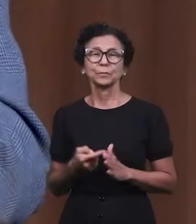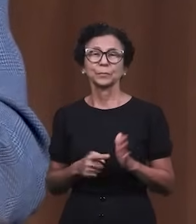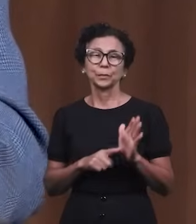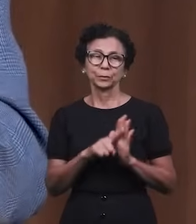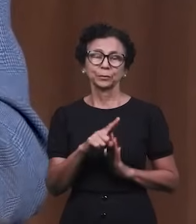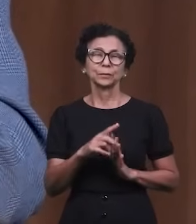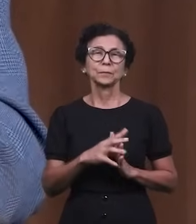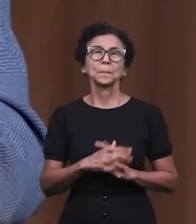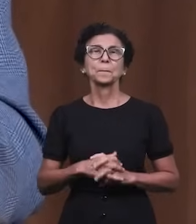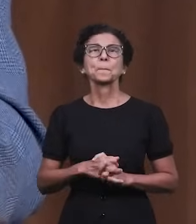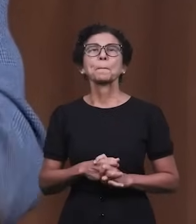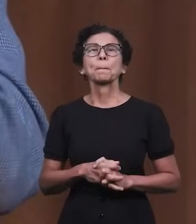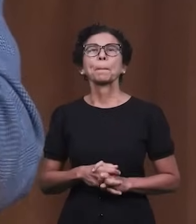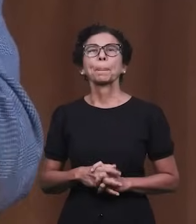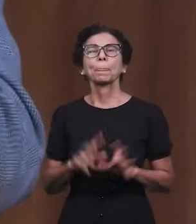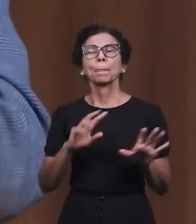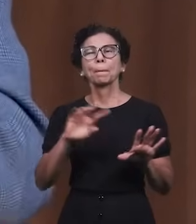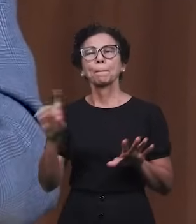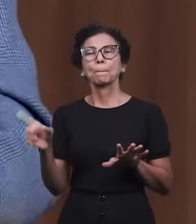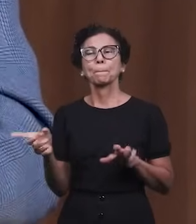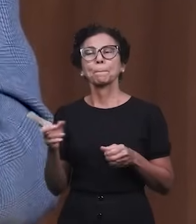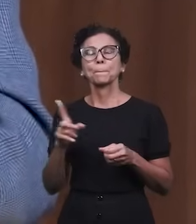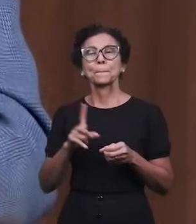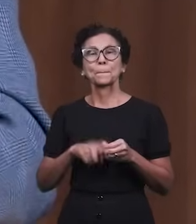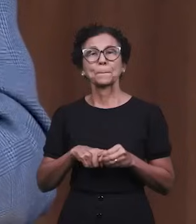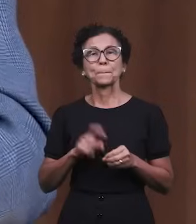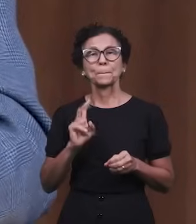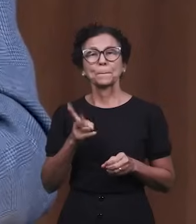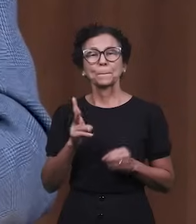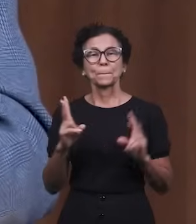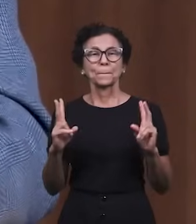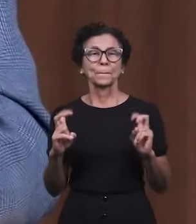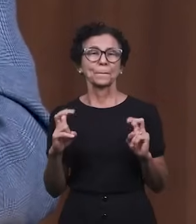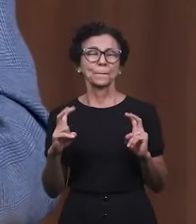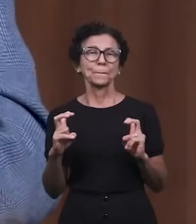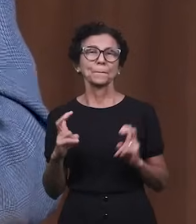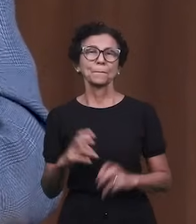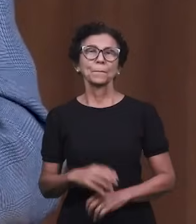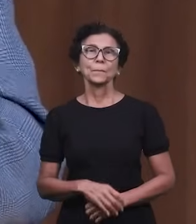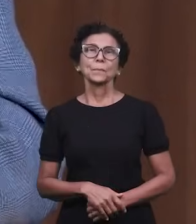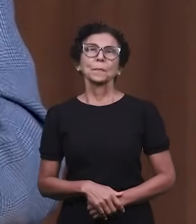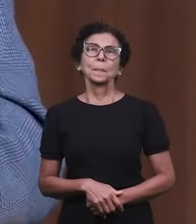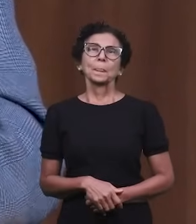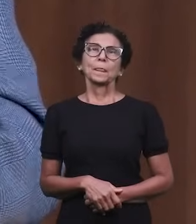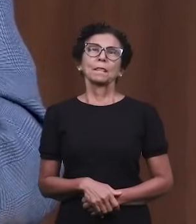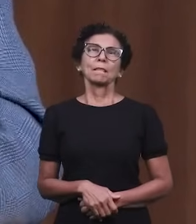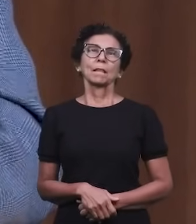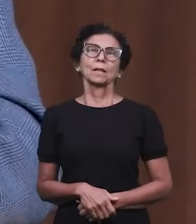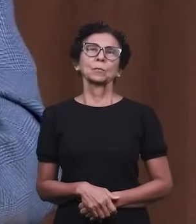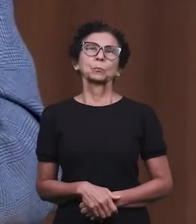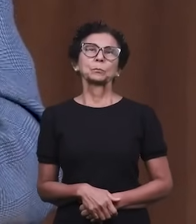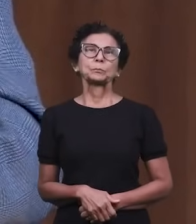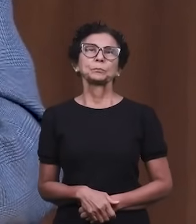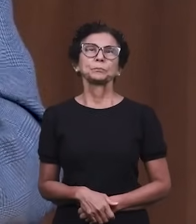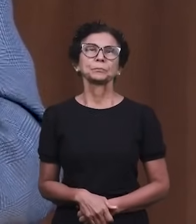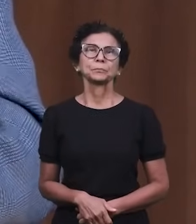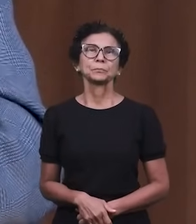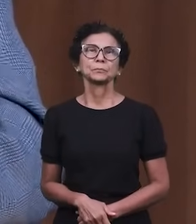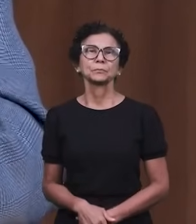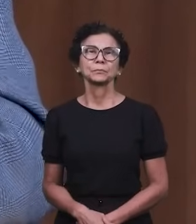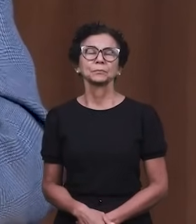bloco. Mas nós vamos voltar na próxima semana, ainda dentro desse assunto. Nós vamos trabalhar, nós vamos